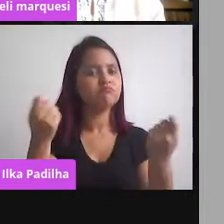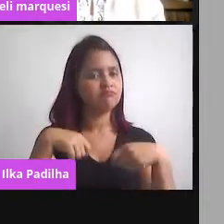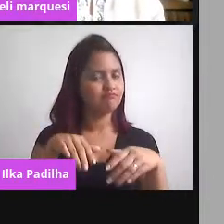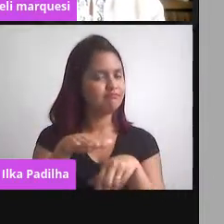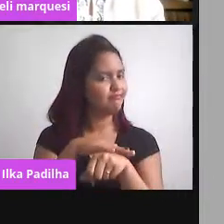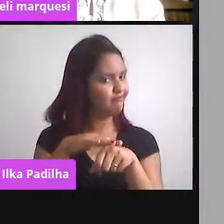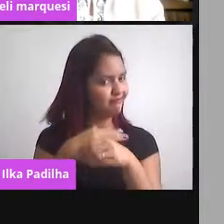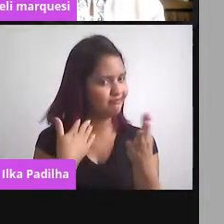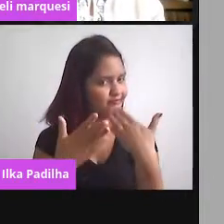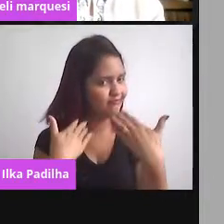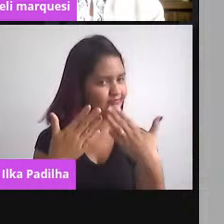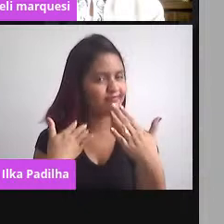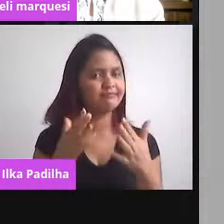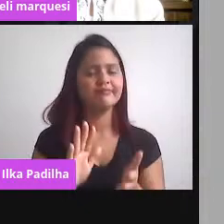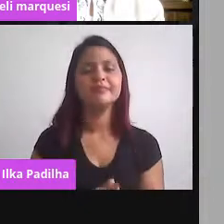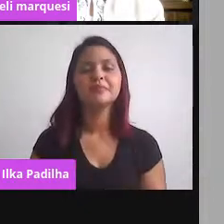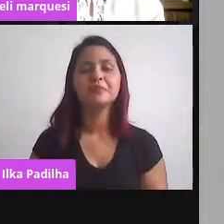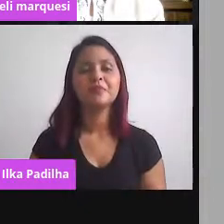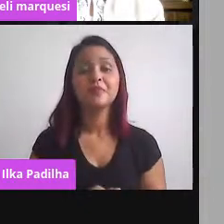exemplo,